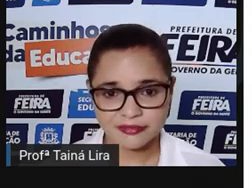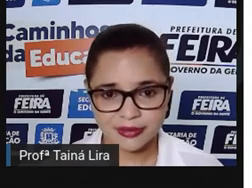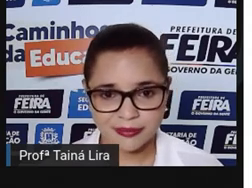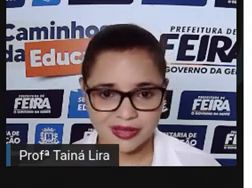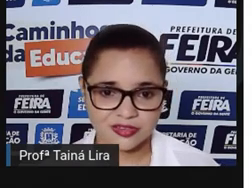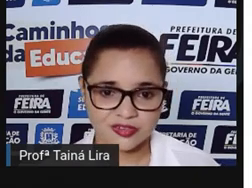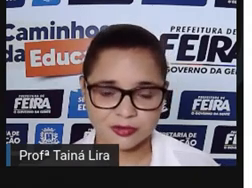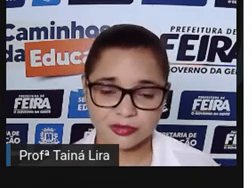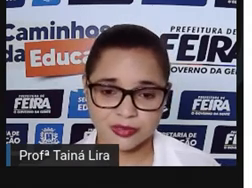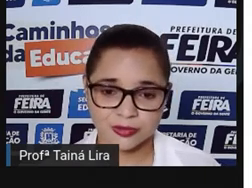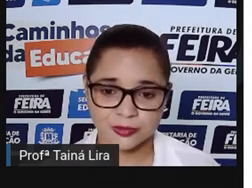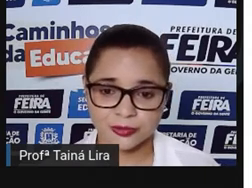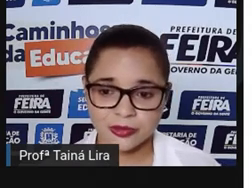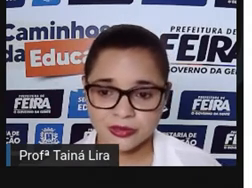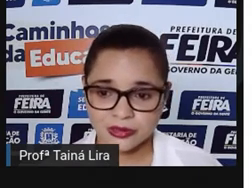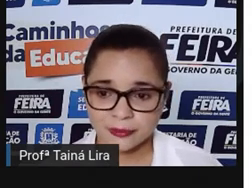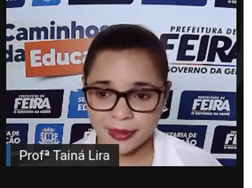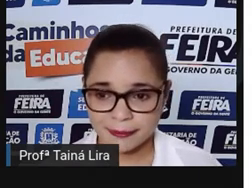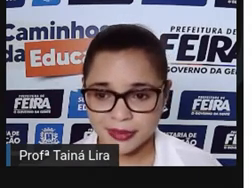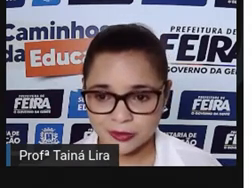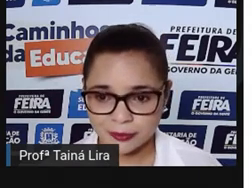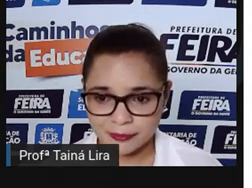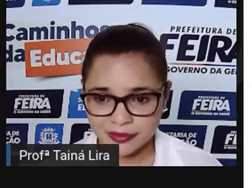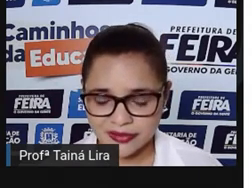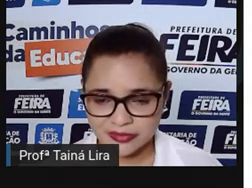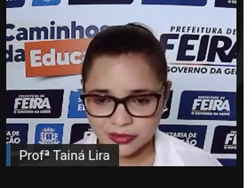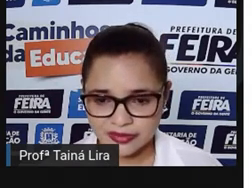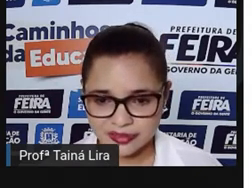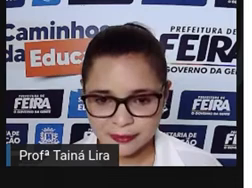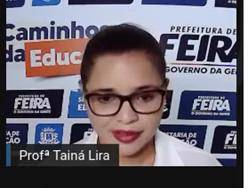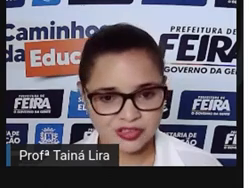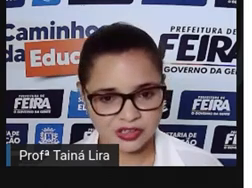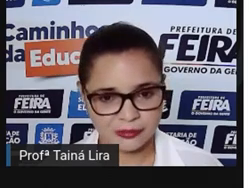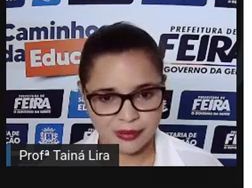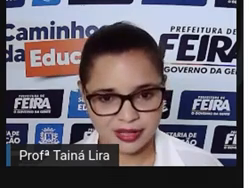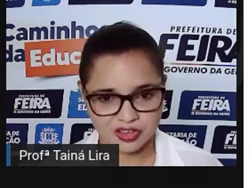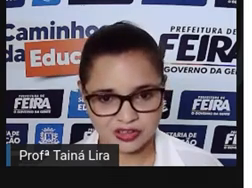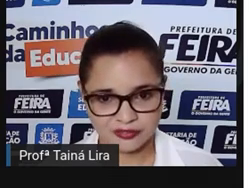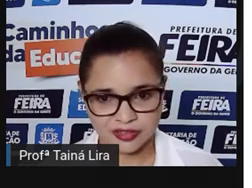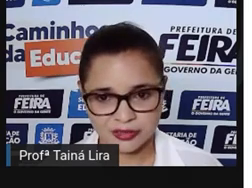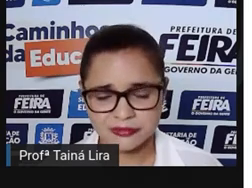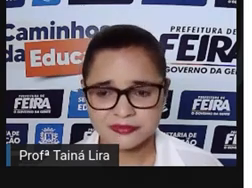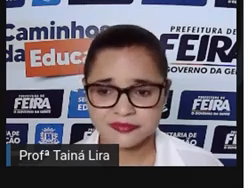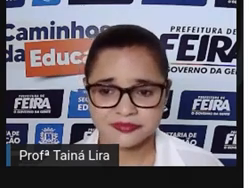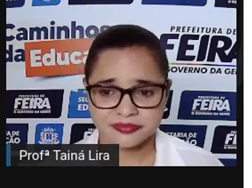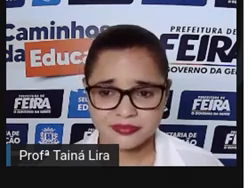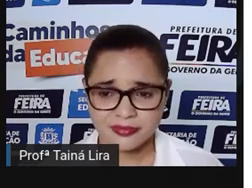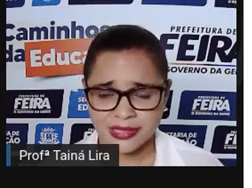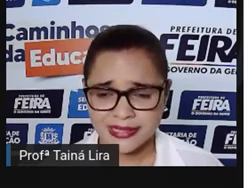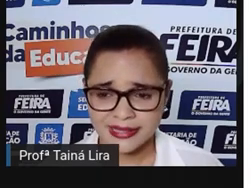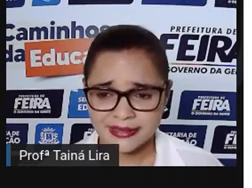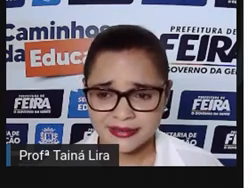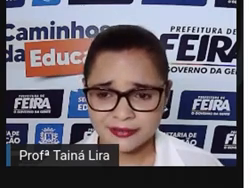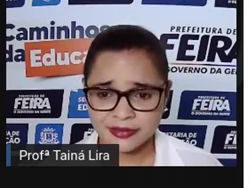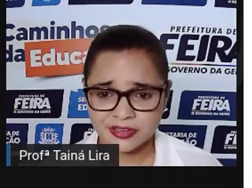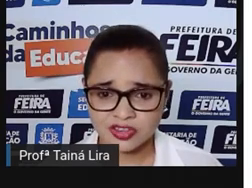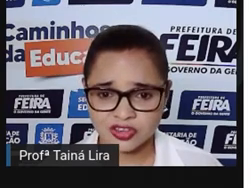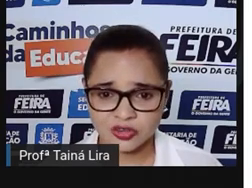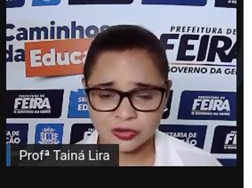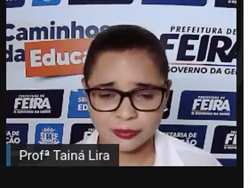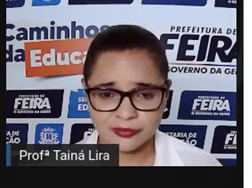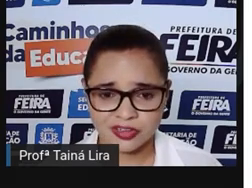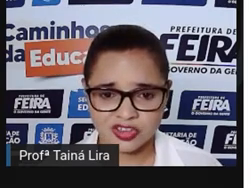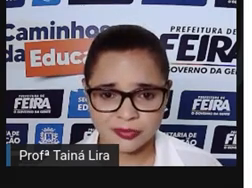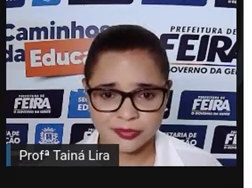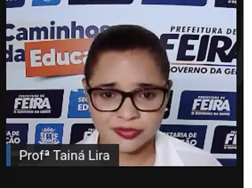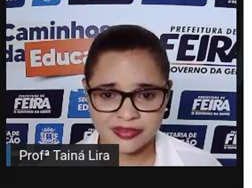Essa é uma imagem, segundo ano, do papiro. Papiro é toda essa parte aqui, bege, tá vendo? E aqui tem um registro